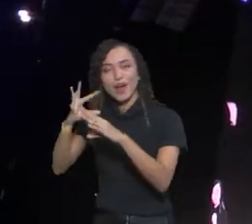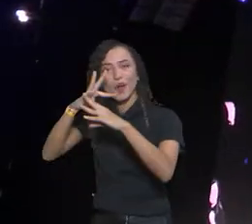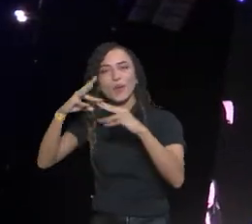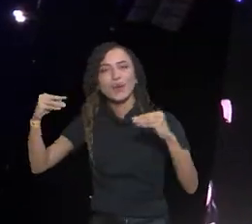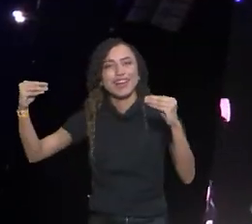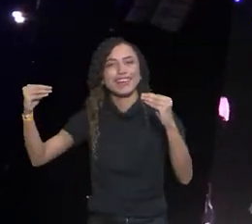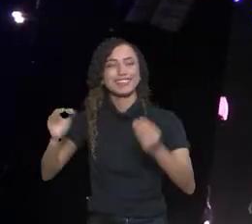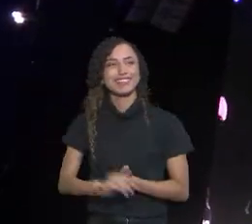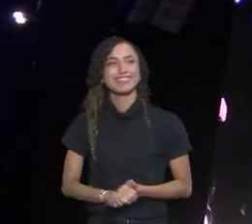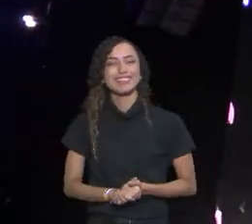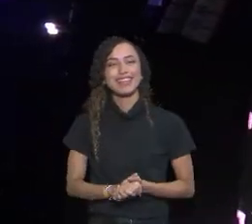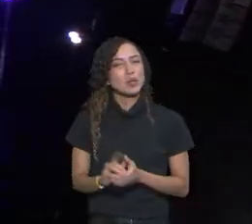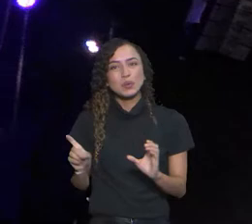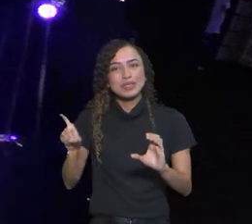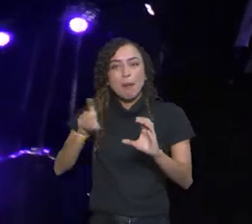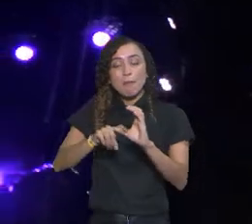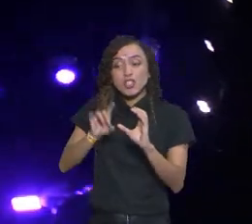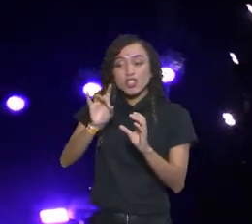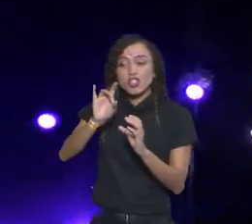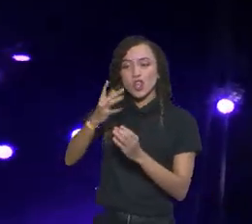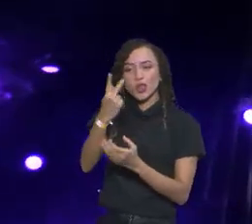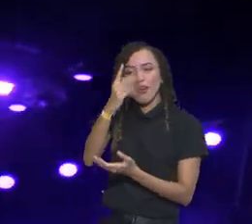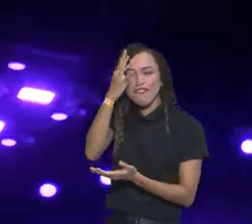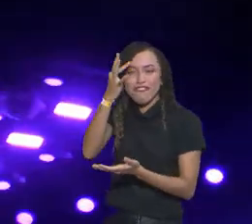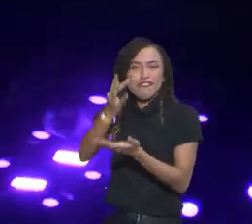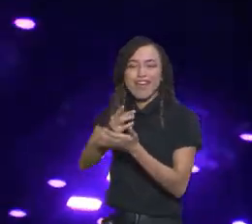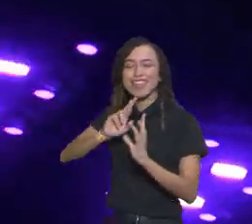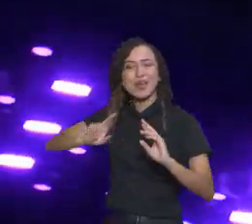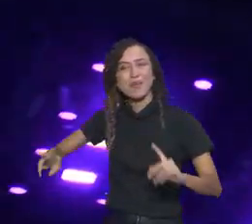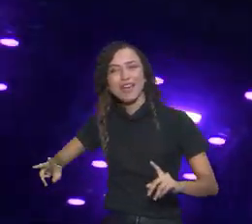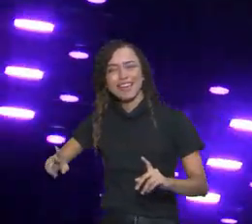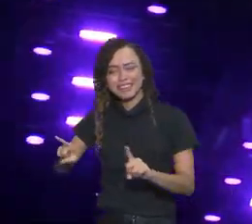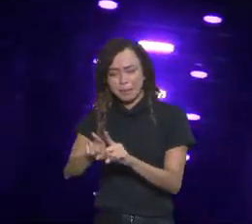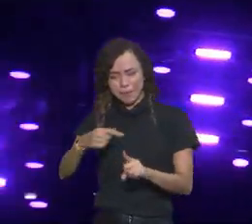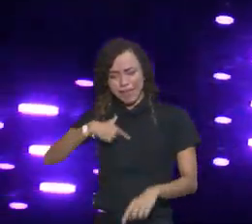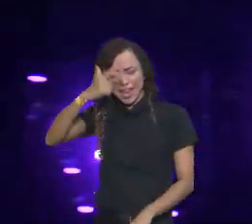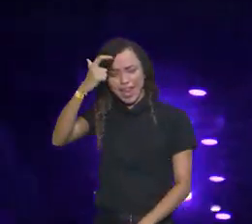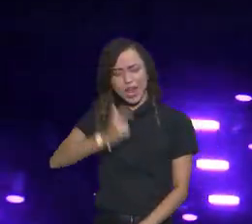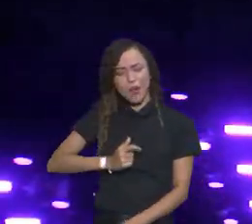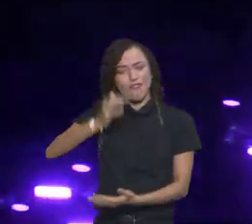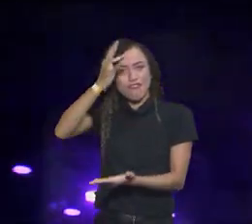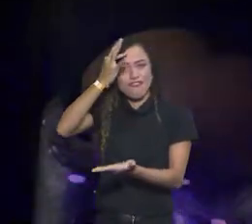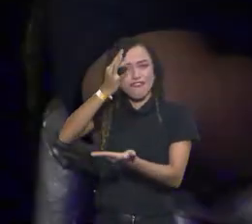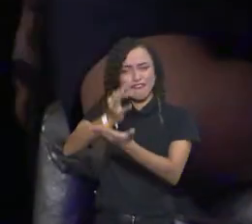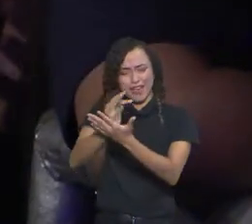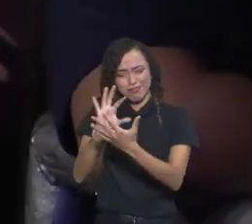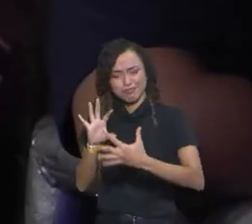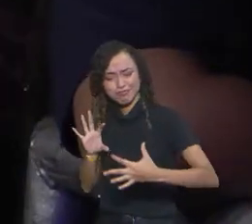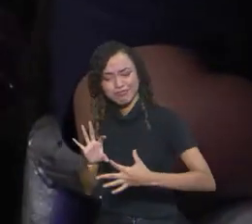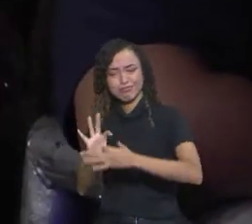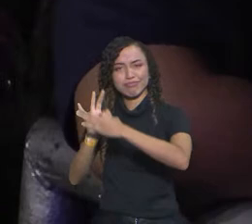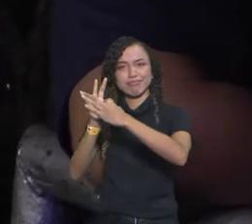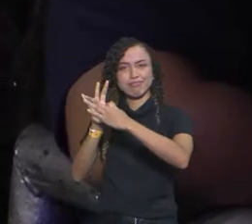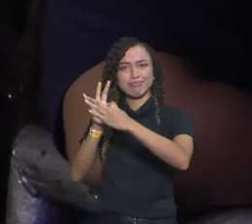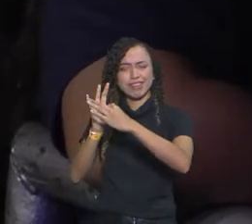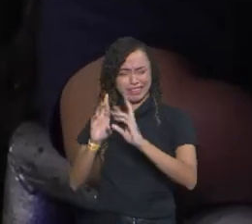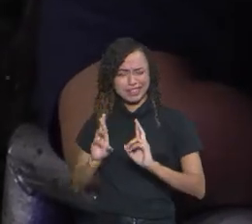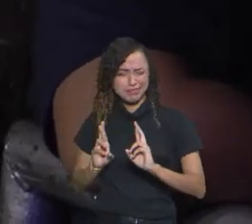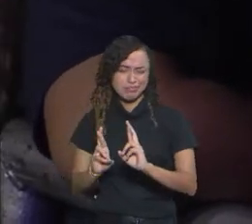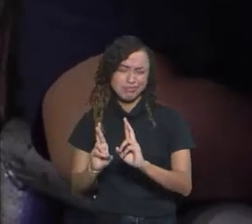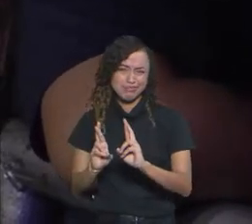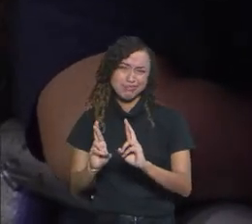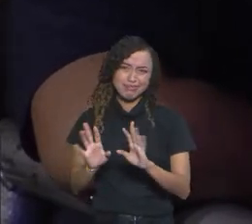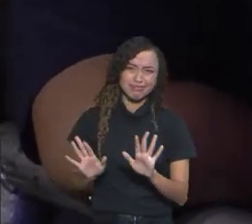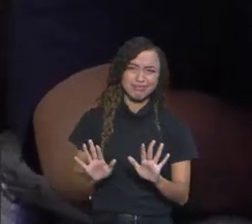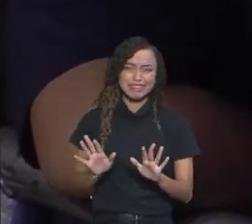depende somente da tua fé eu vou exercer a minha fé para que você se você tem expectativa Pelo menos tem a expectativa